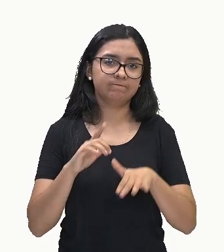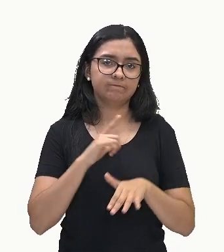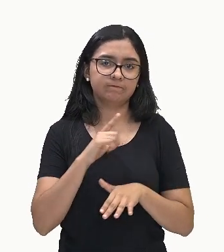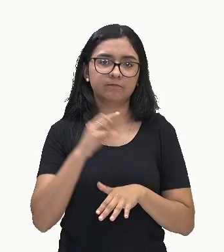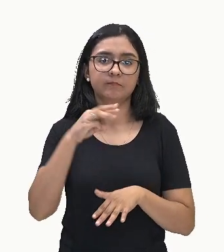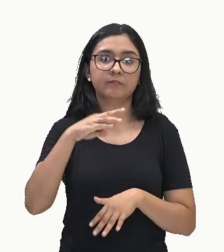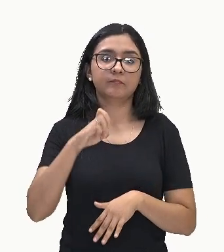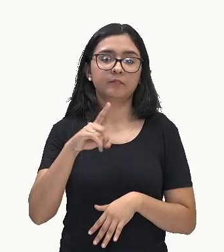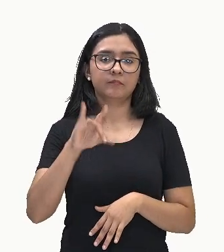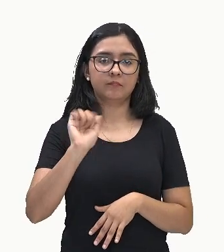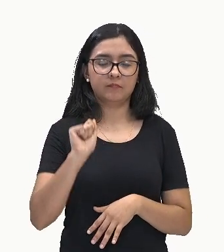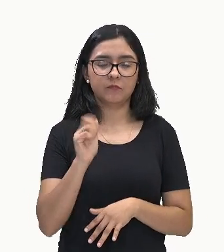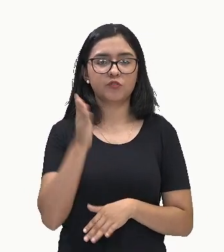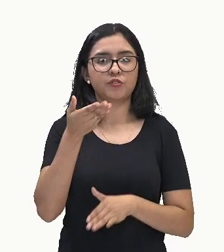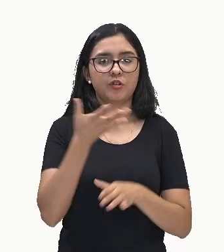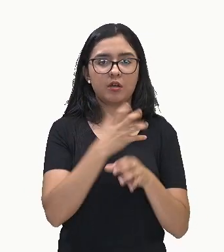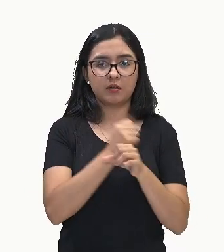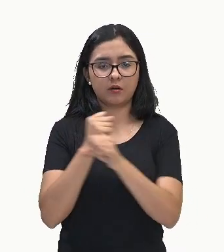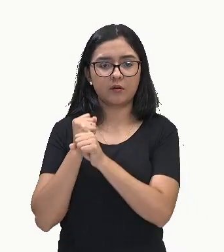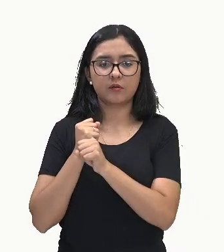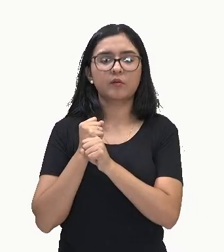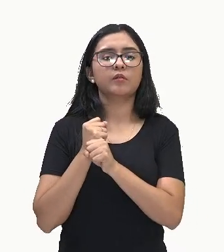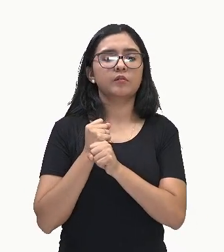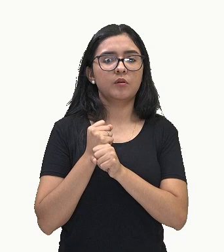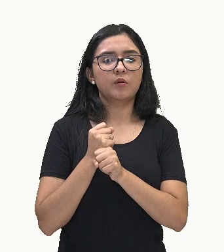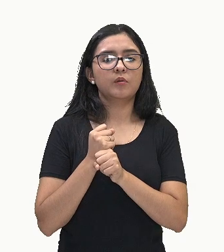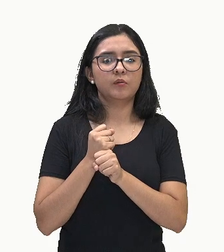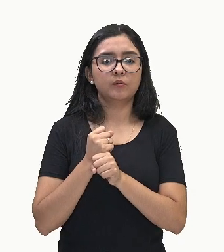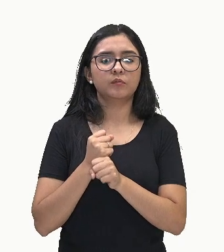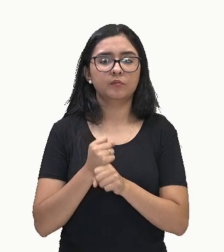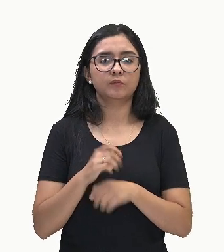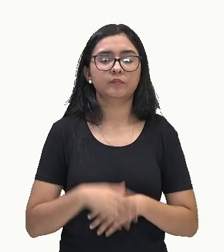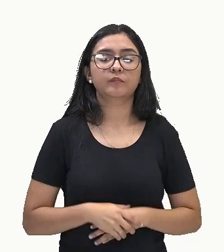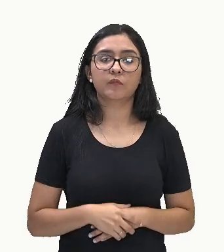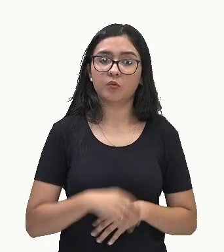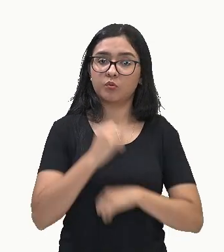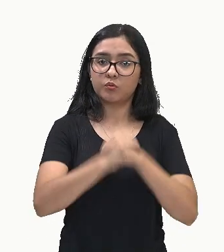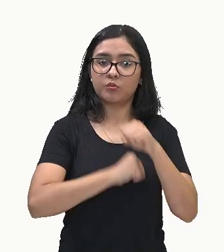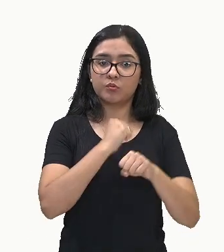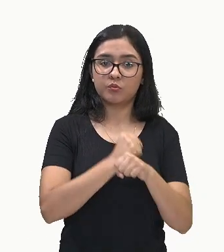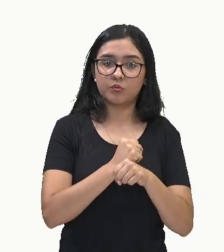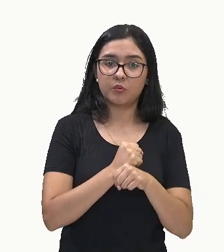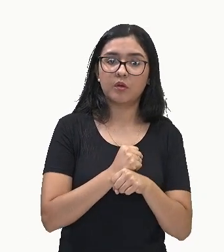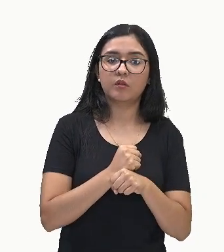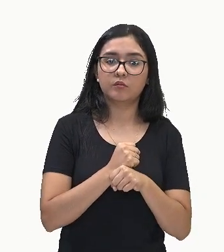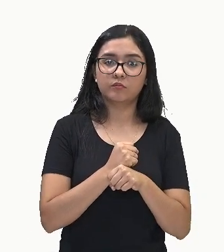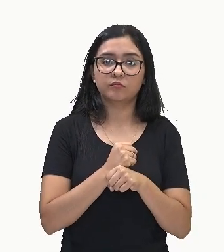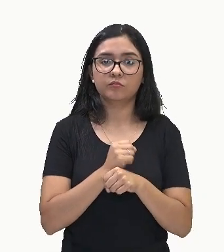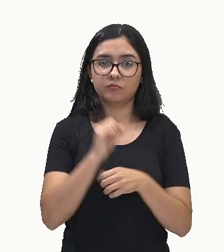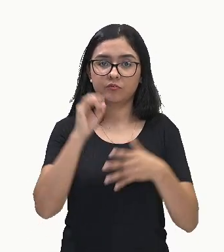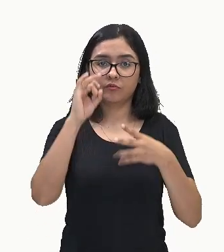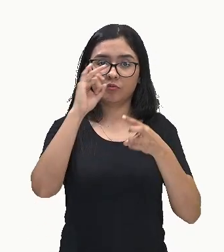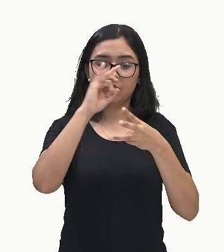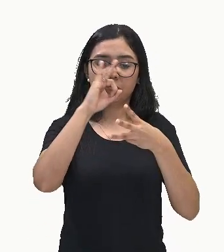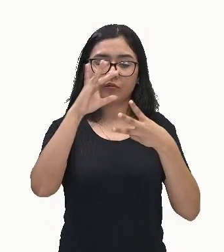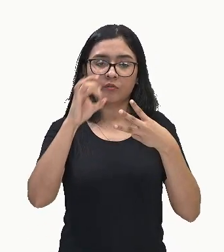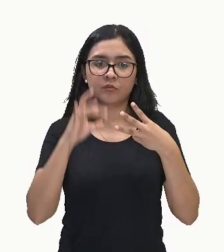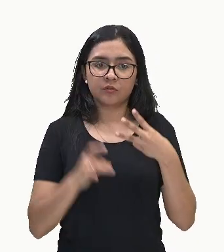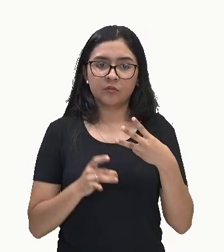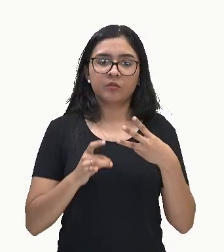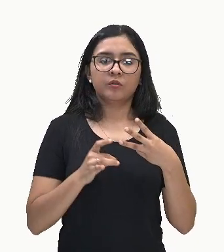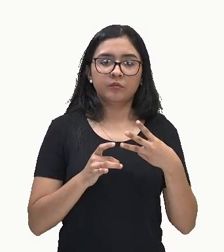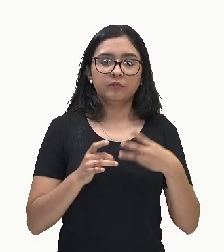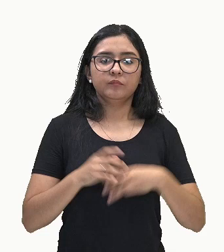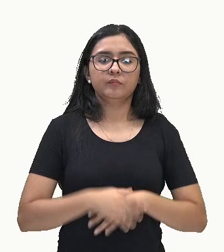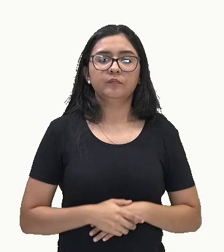né já calculamos aqui os os pesos né 2016 foi peso 5 2015 peso 2